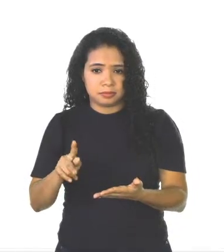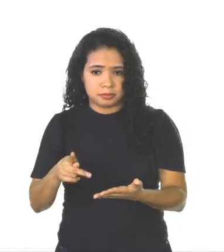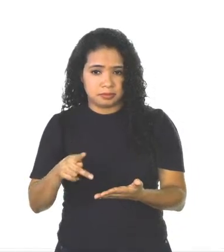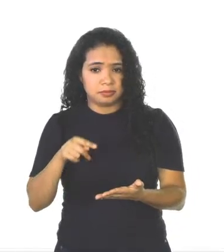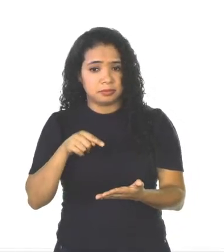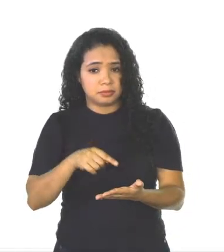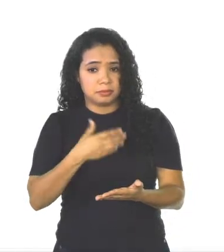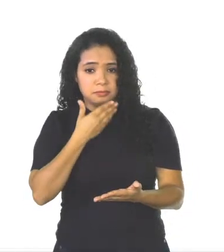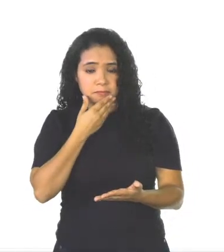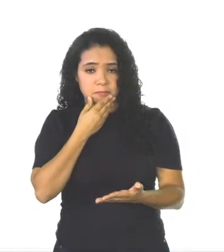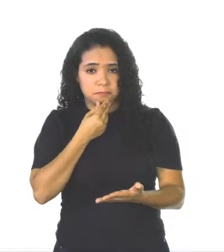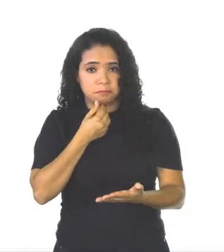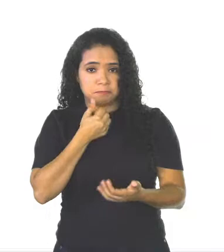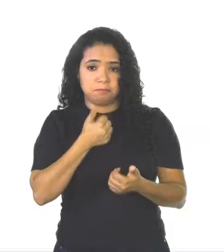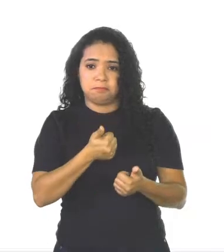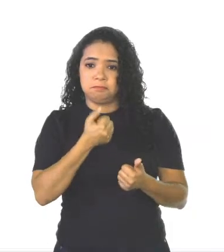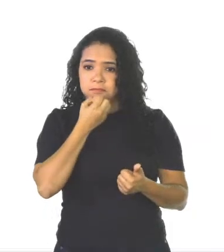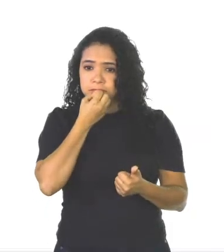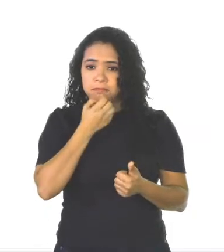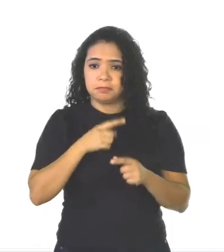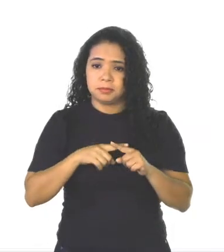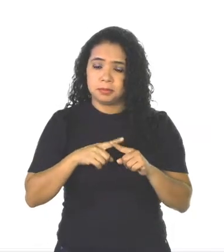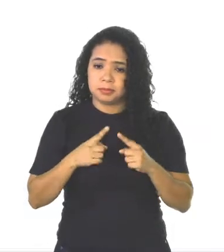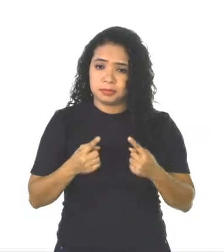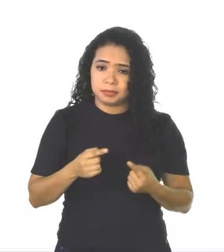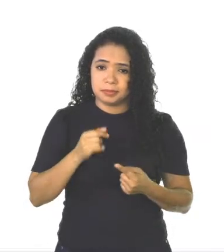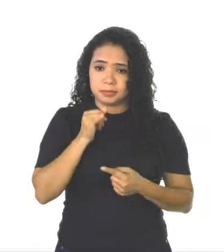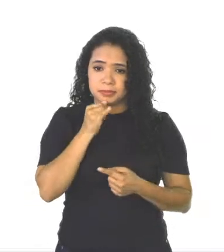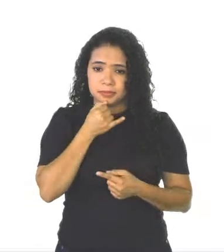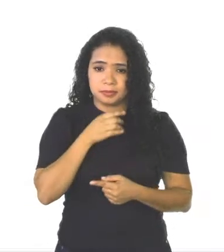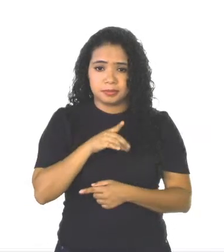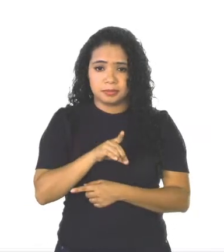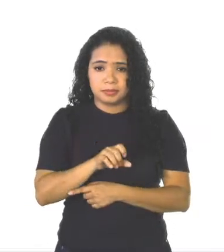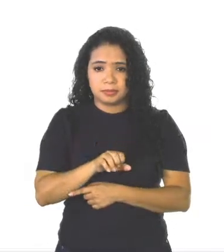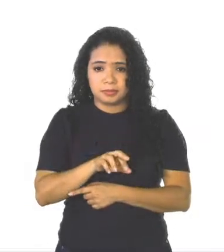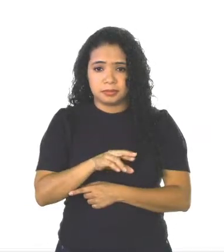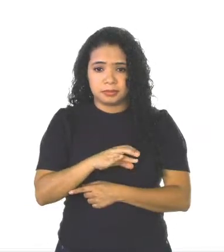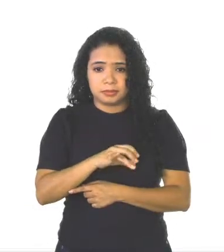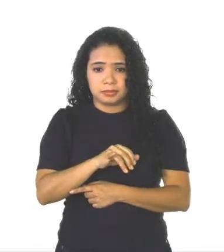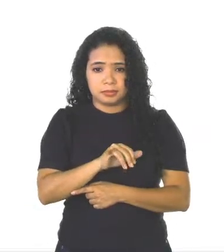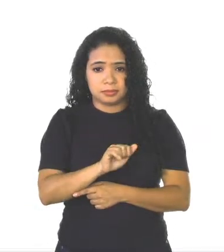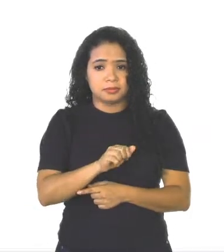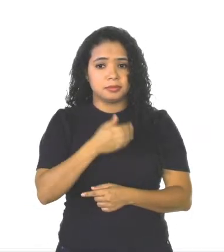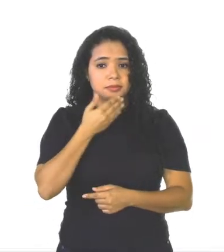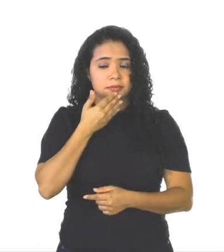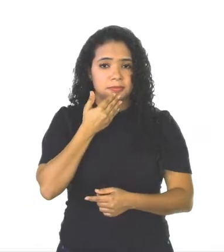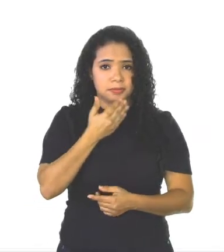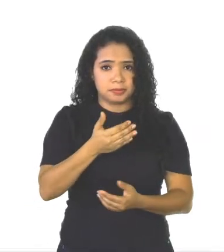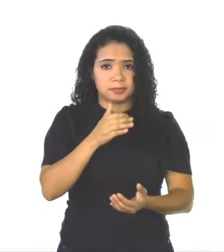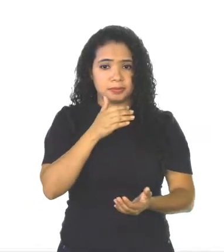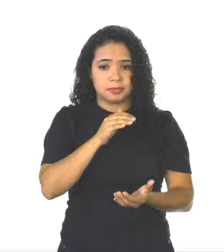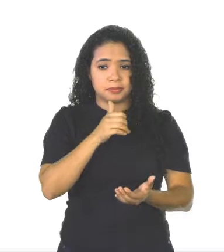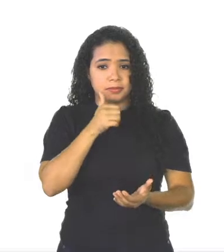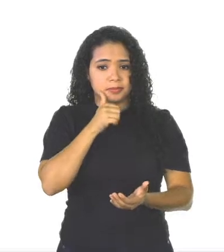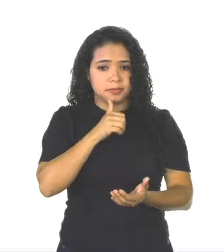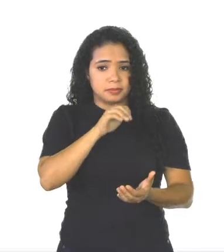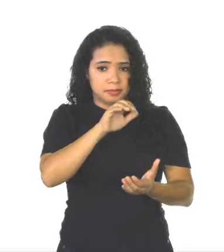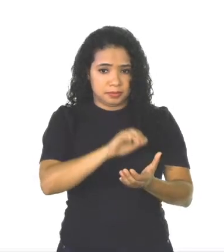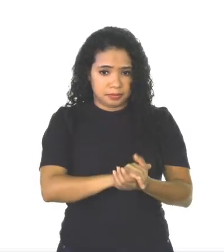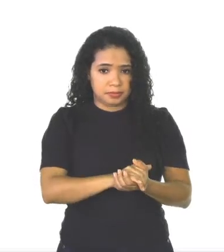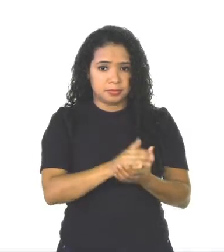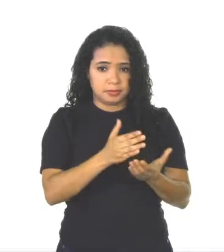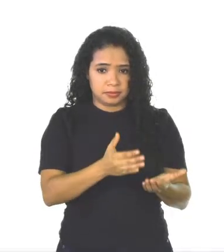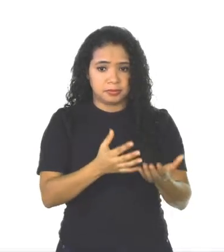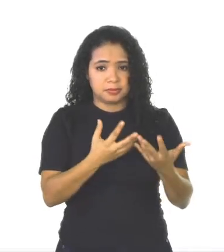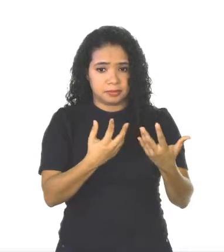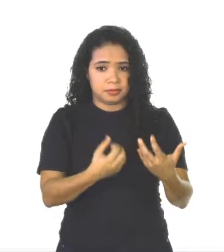um homem de bem. Felizmente, Mr. Darcy reitera o pedido de casamento e Elizabeth